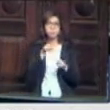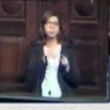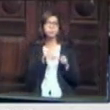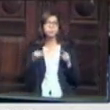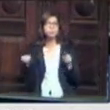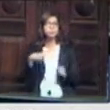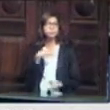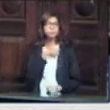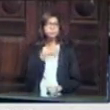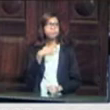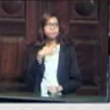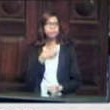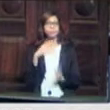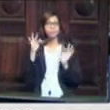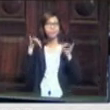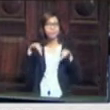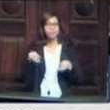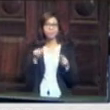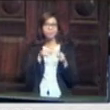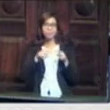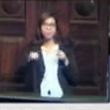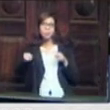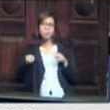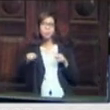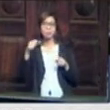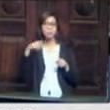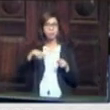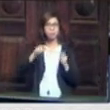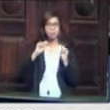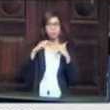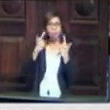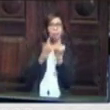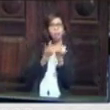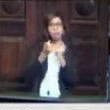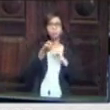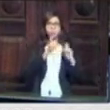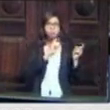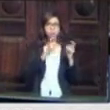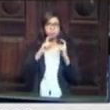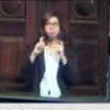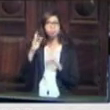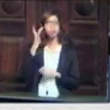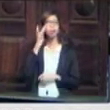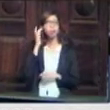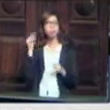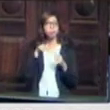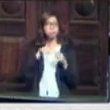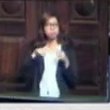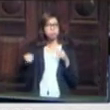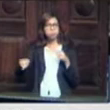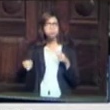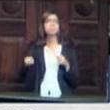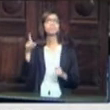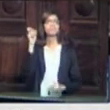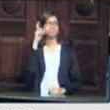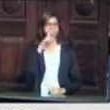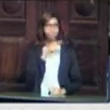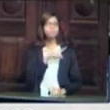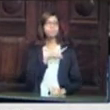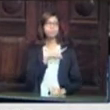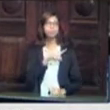sentimento do término da nossa semana legislativa, acho que foi uma semana extremamente